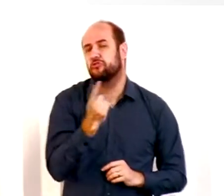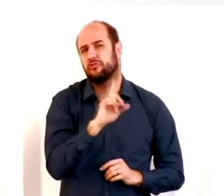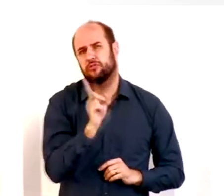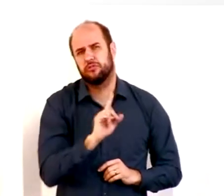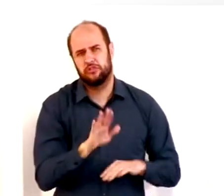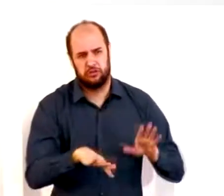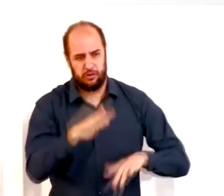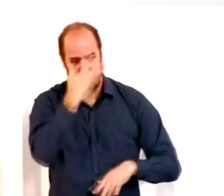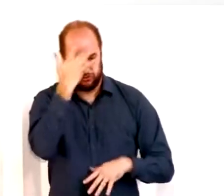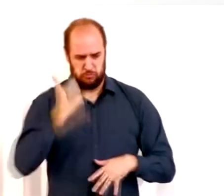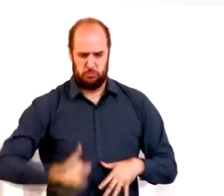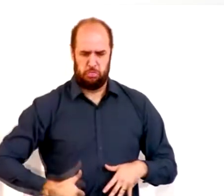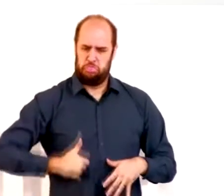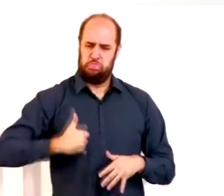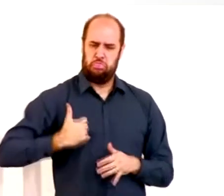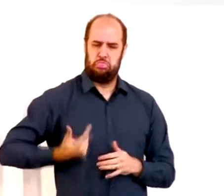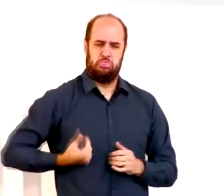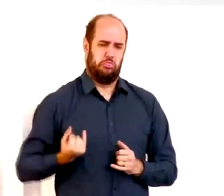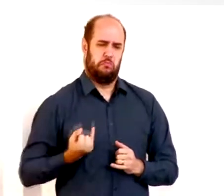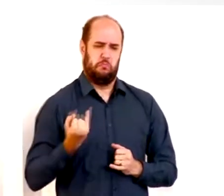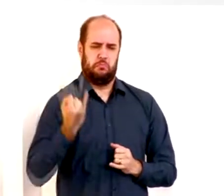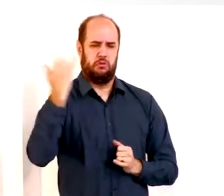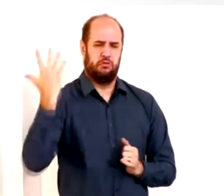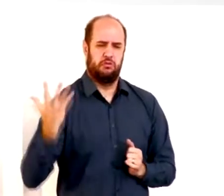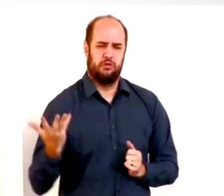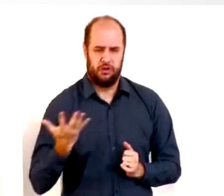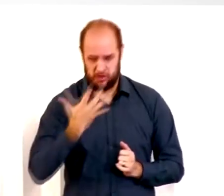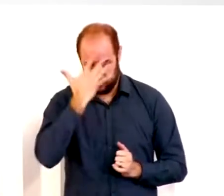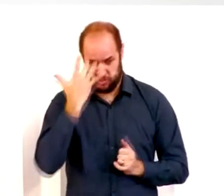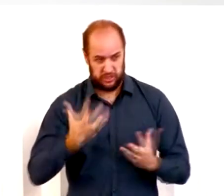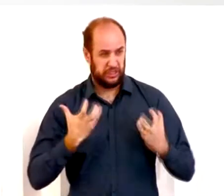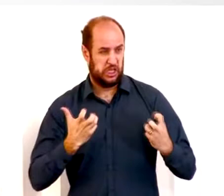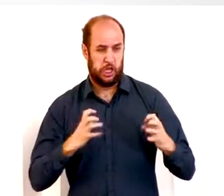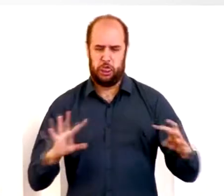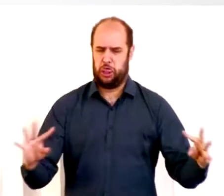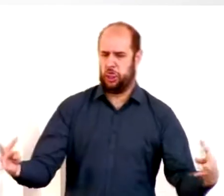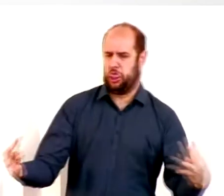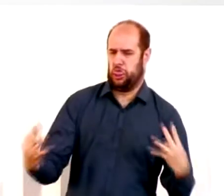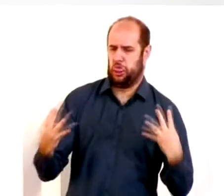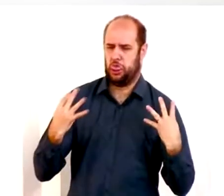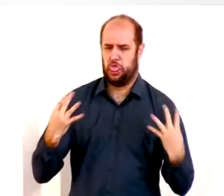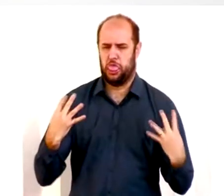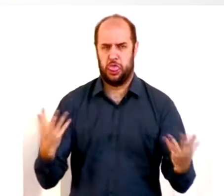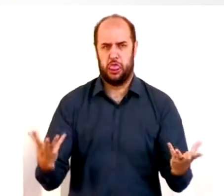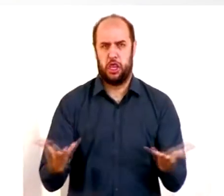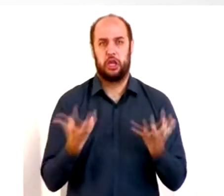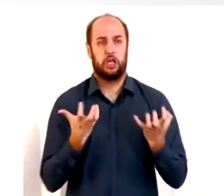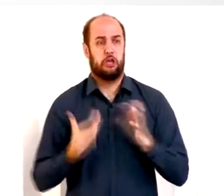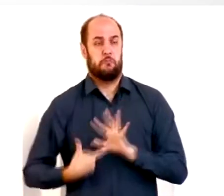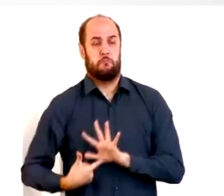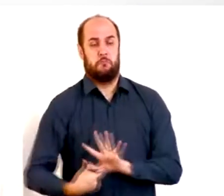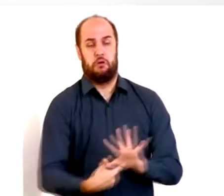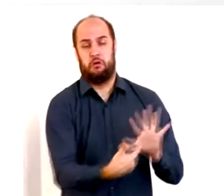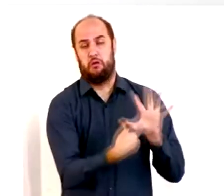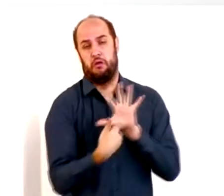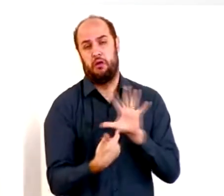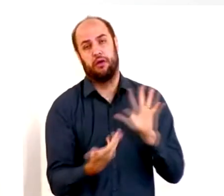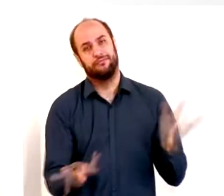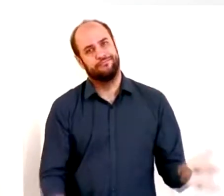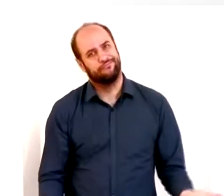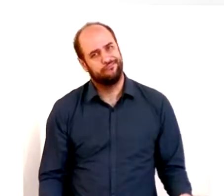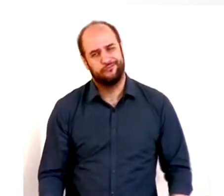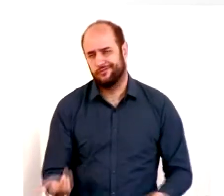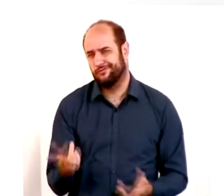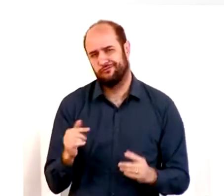muito importantes. Um avarento, normalmente, quer ser destacado, quer que as pessoas o vejam, o reconheçam. E,